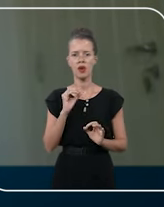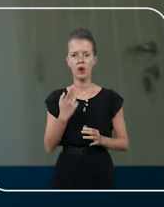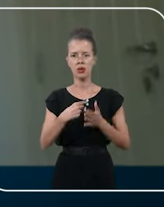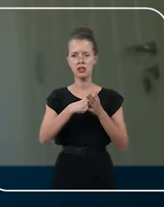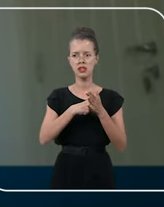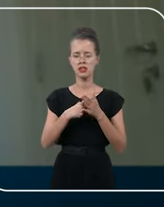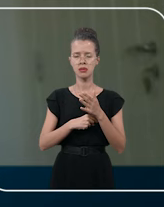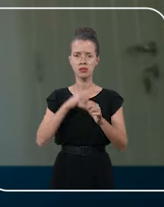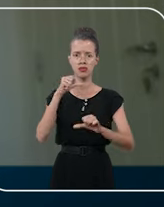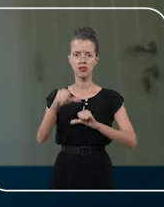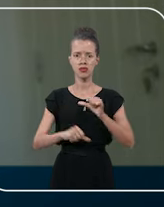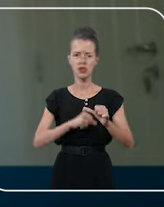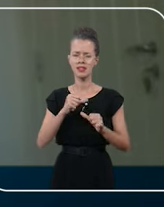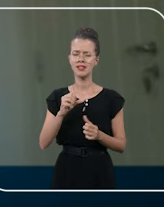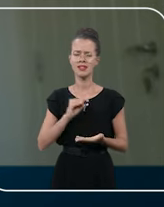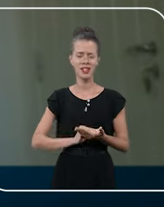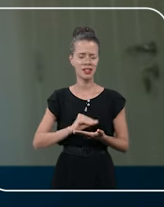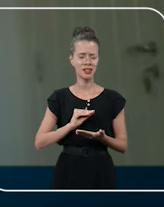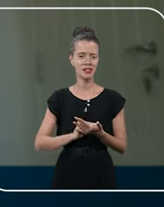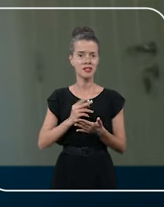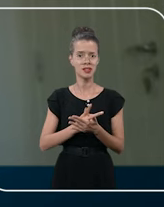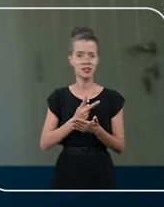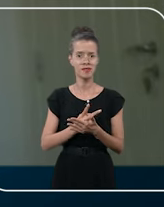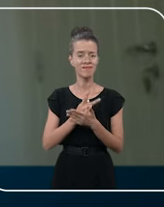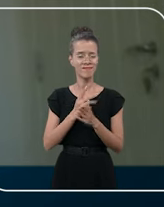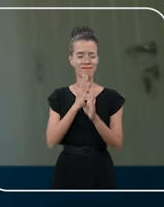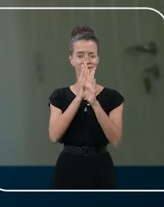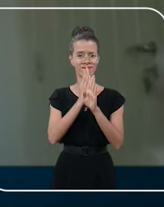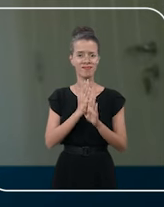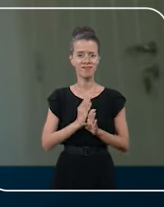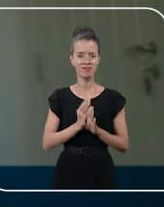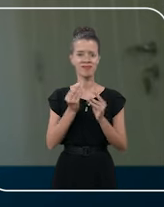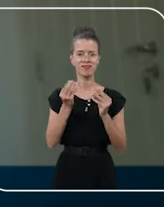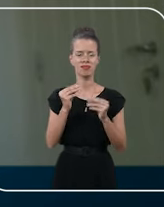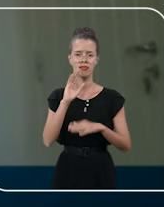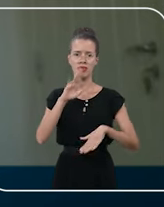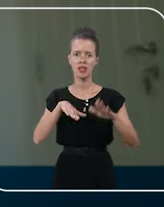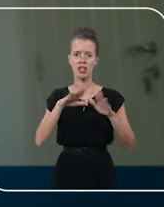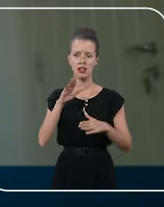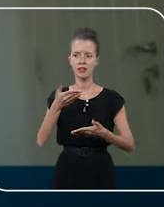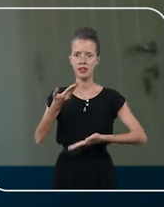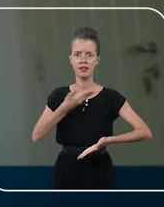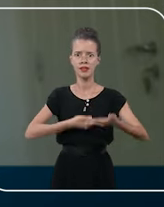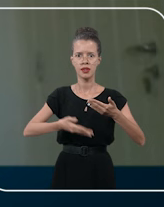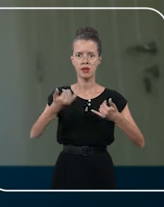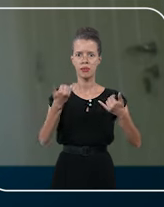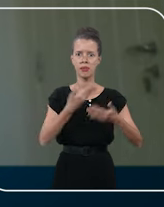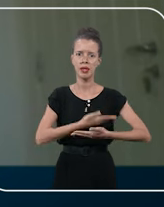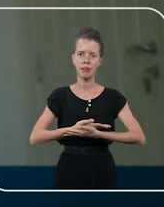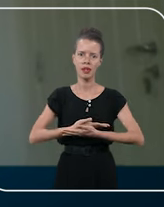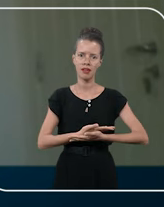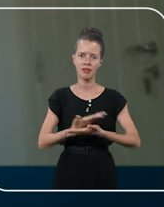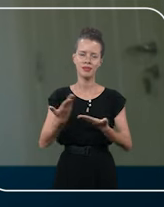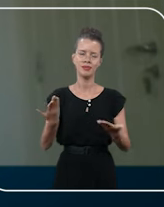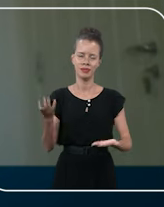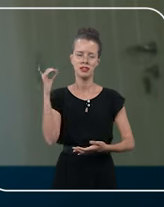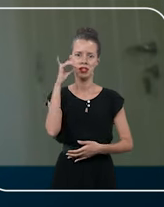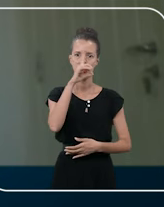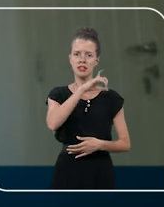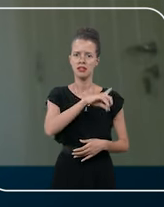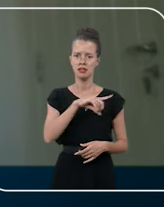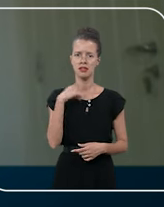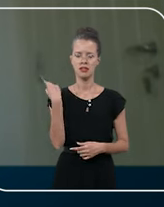né, não é uma coisa incomum acontecer até mesmo troca de bebês na maternidade, enfim, isso tudo pode ser controlado através